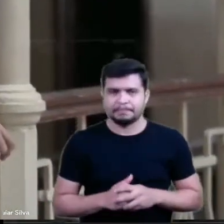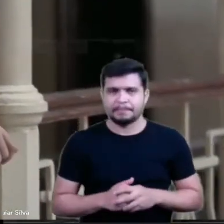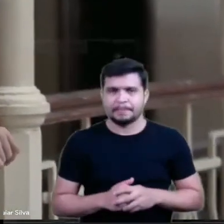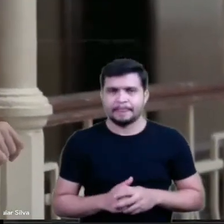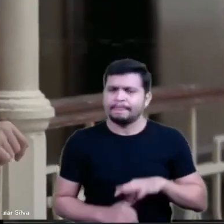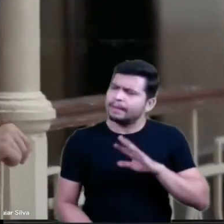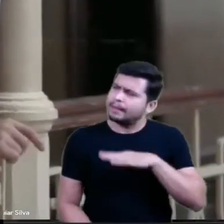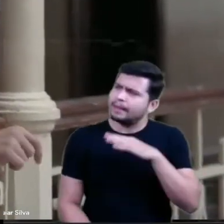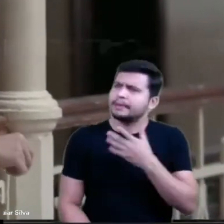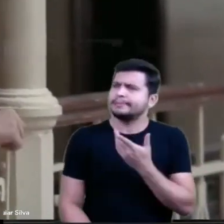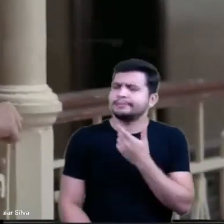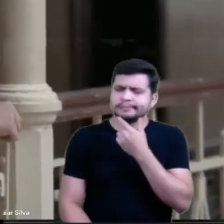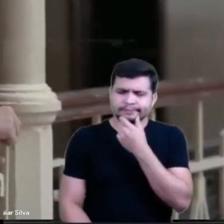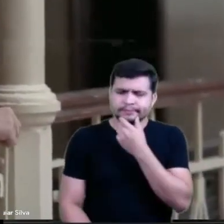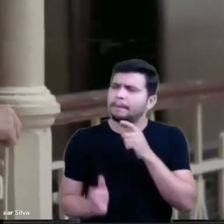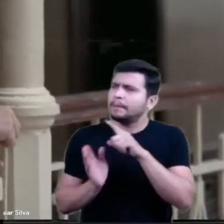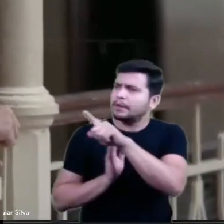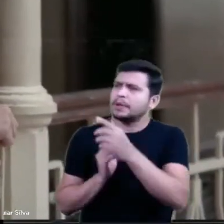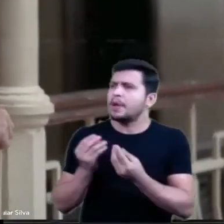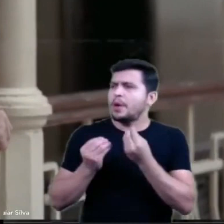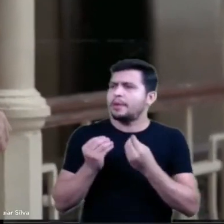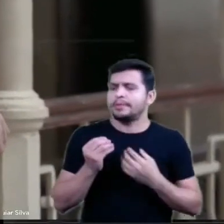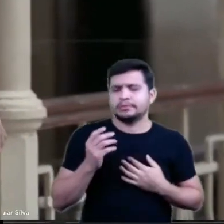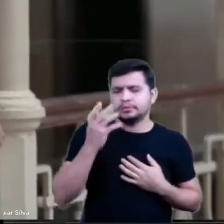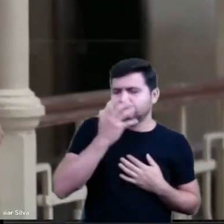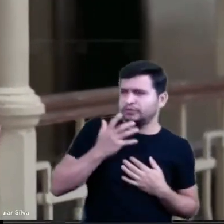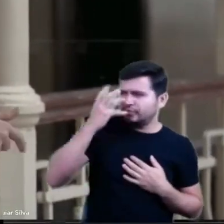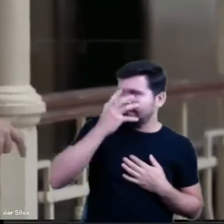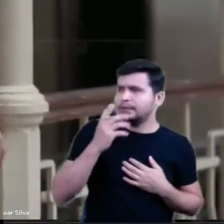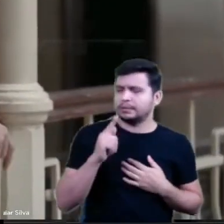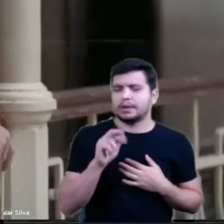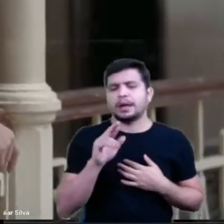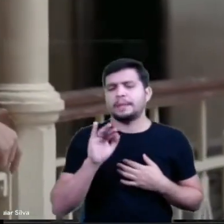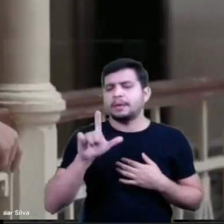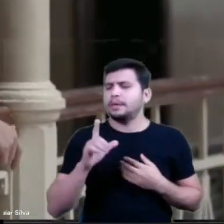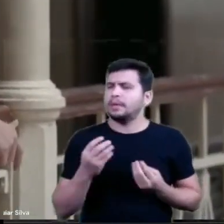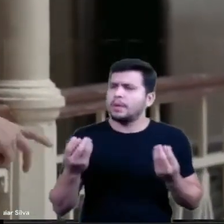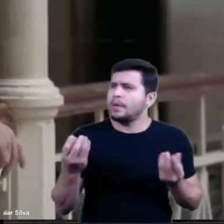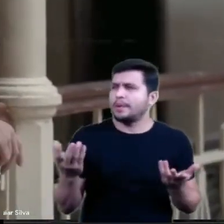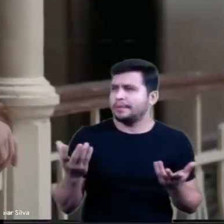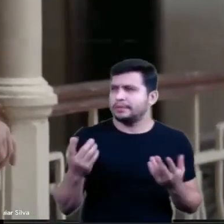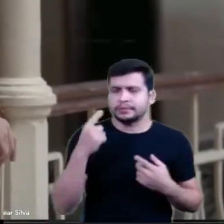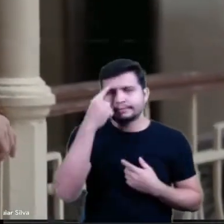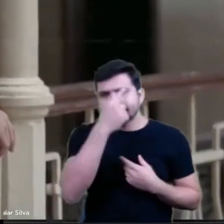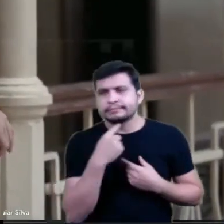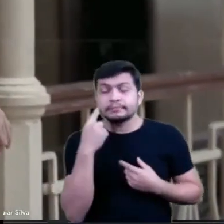Gi, como é o Gabriel? Como assim? Tipo, de rosto.